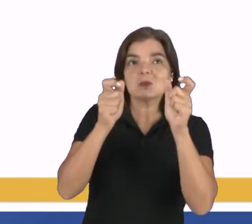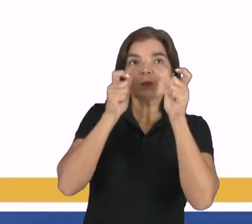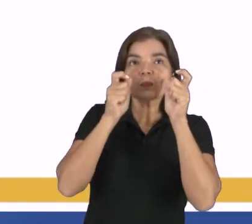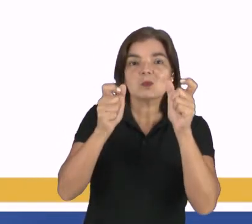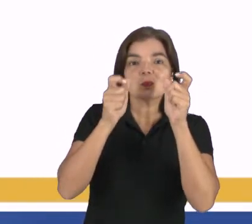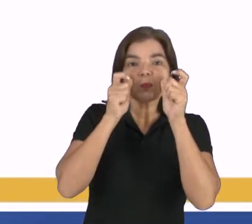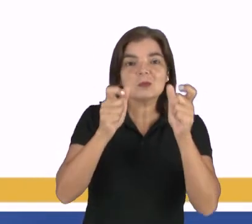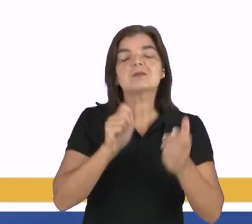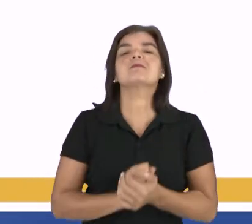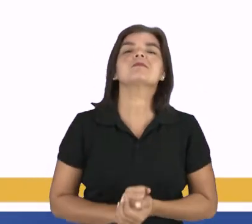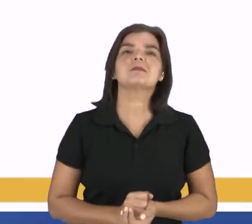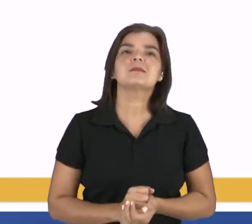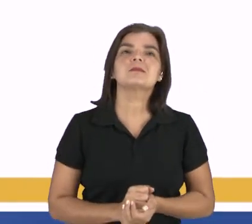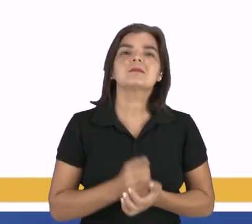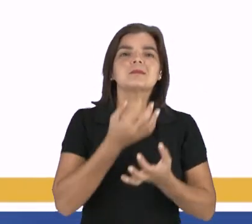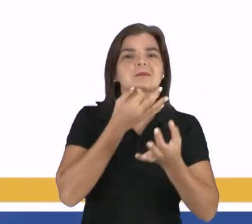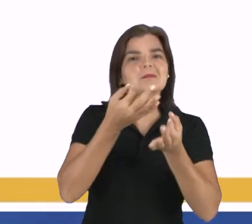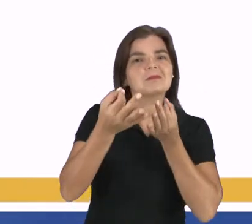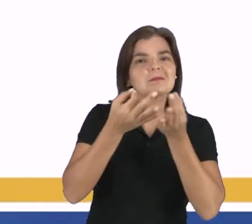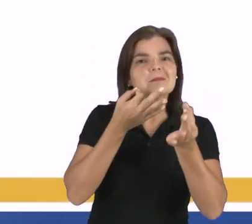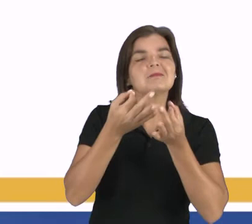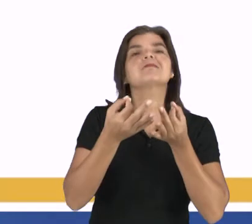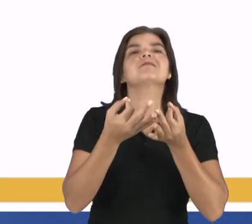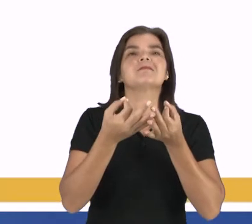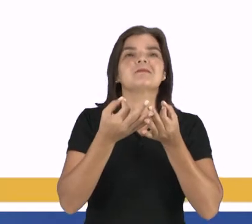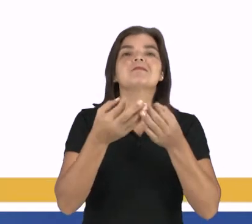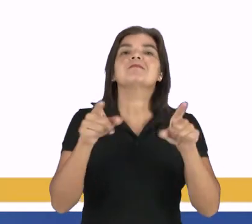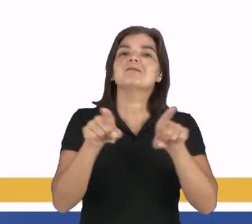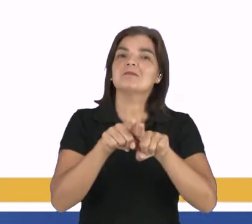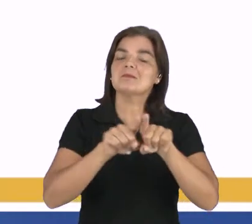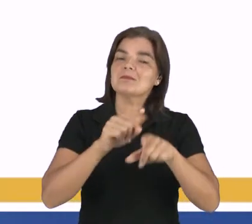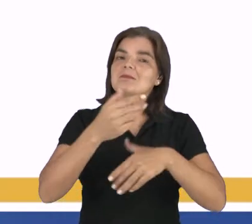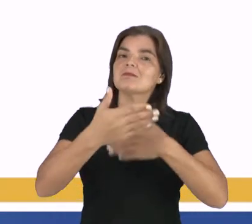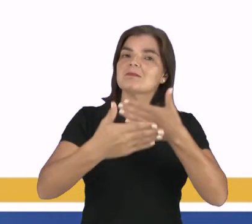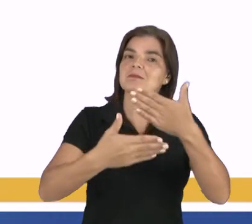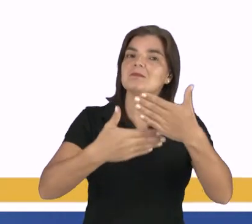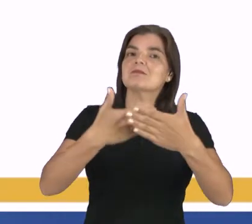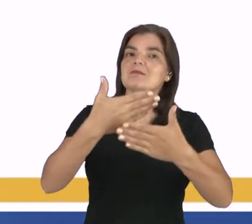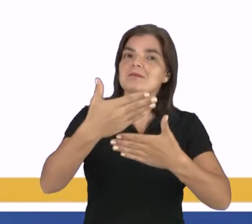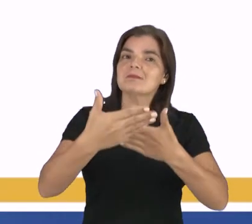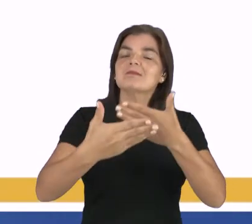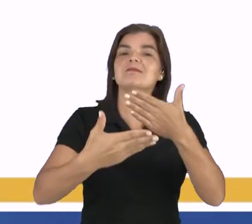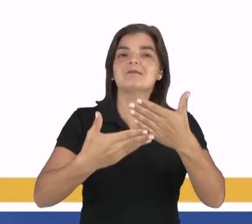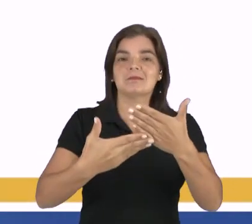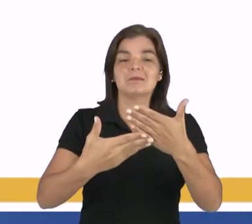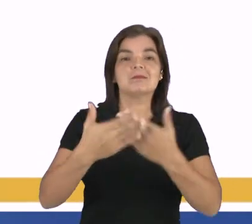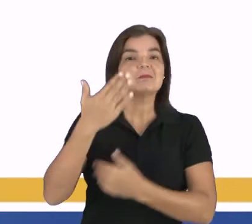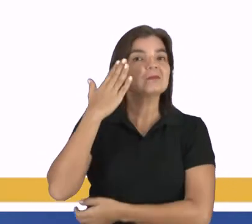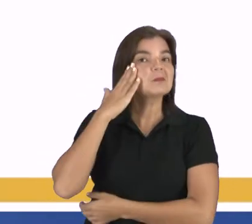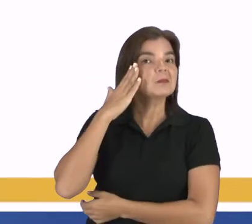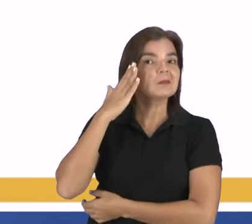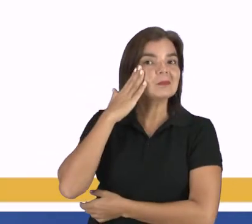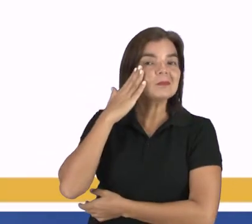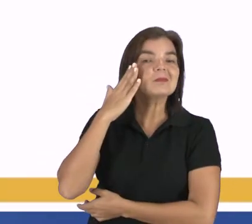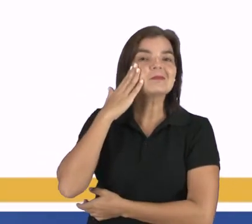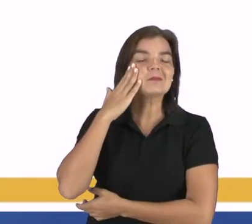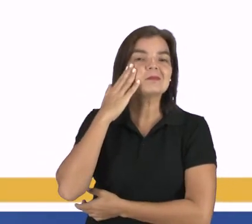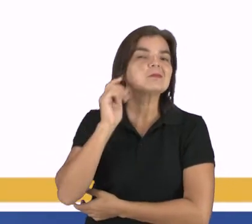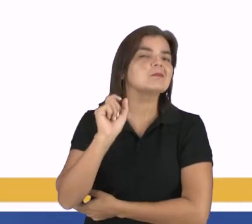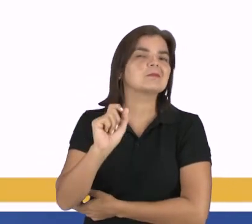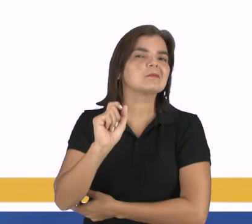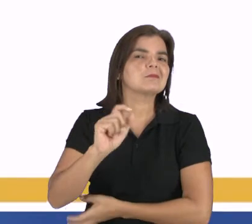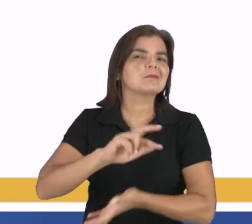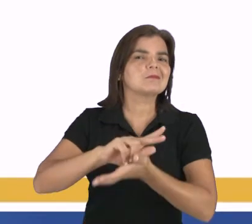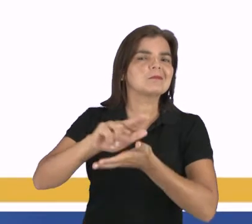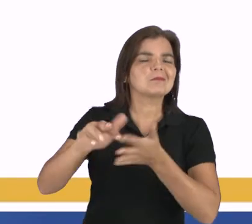ou seja, a argumentação vem uma após a outra de maneira a levar o entendimento, através